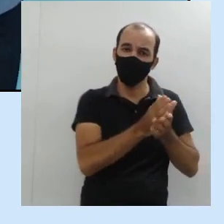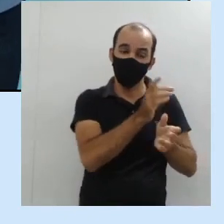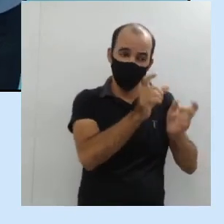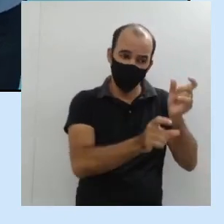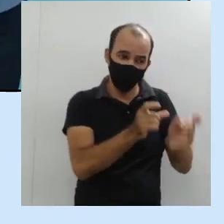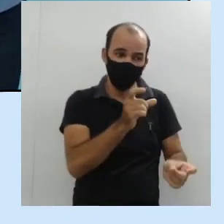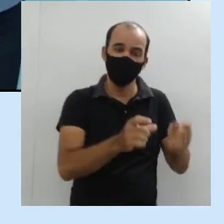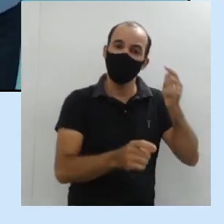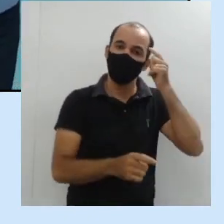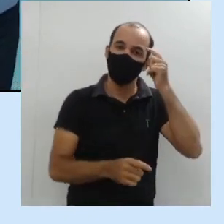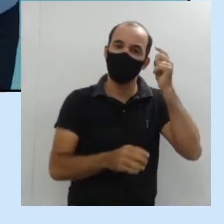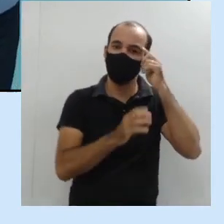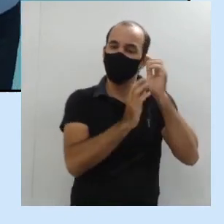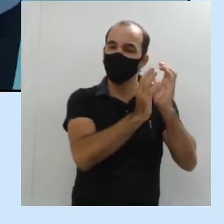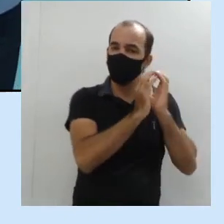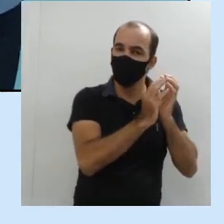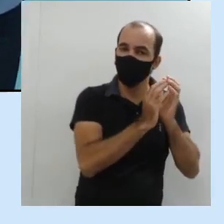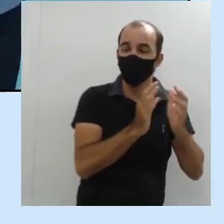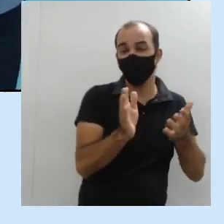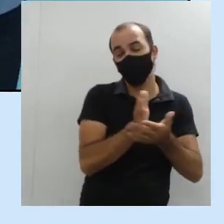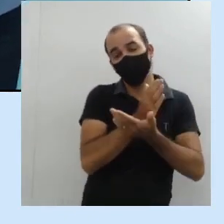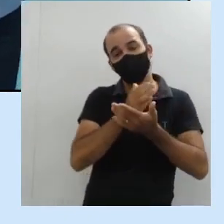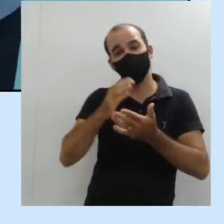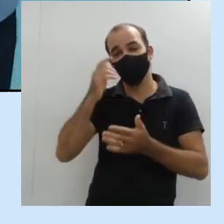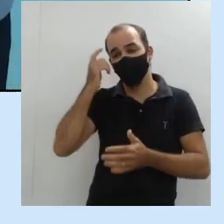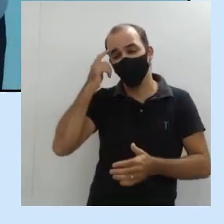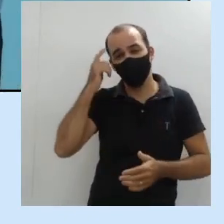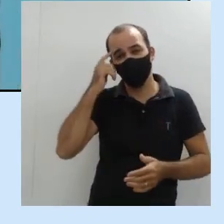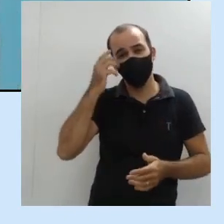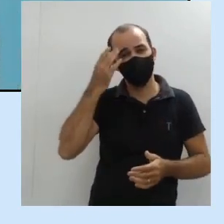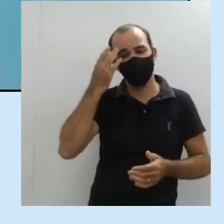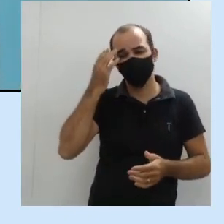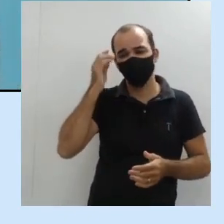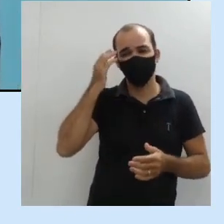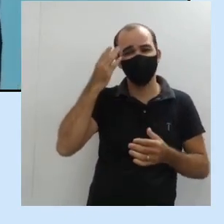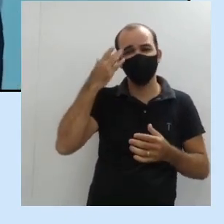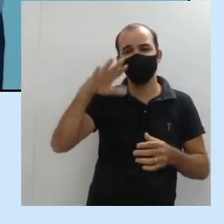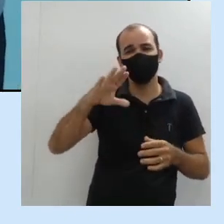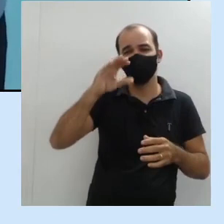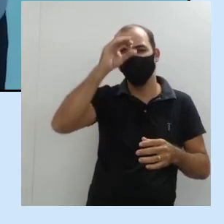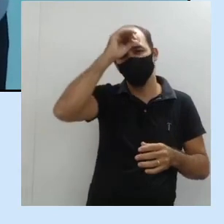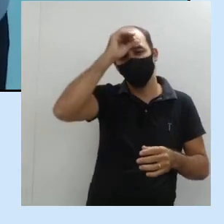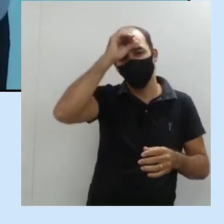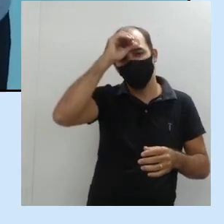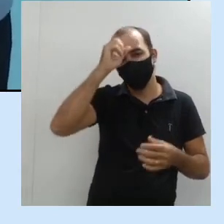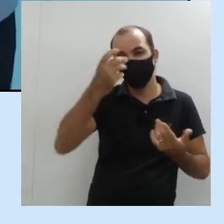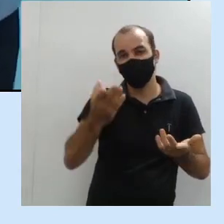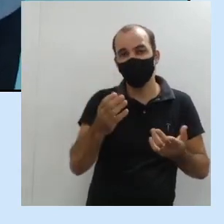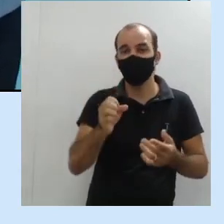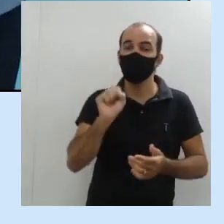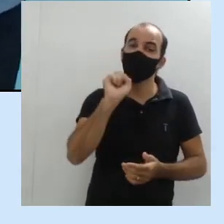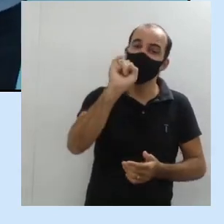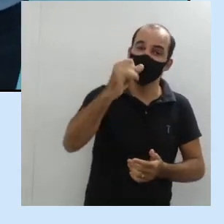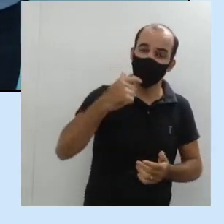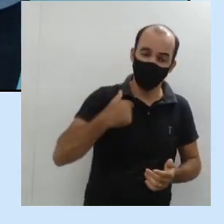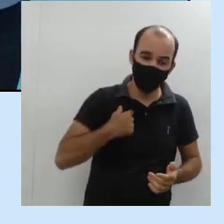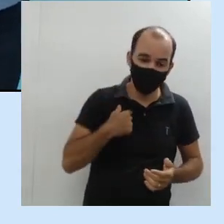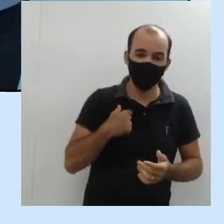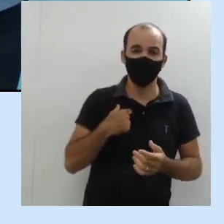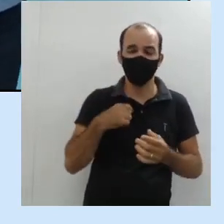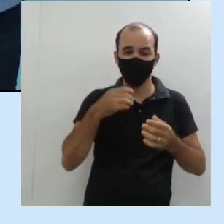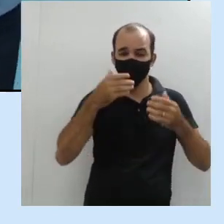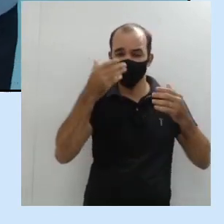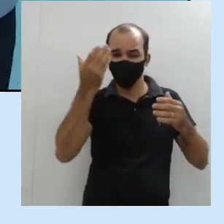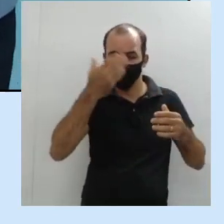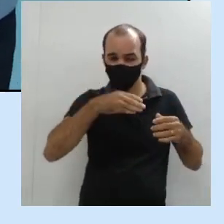sou uma pessoa que raciocino e que sou sensível a determinadas questões, consequentemente eu posso dar